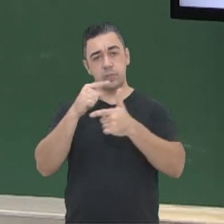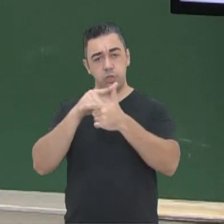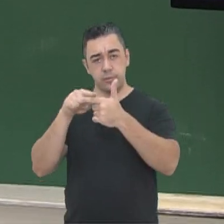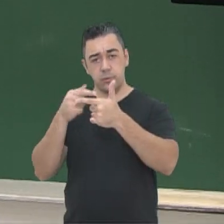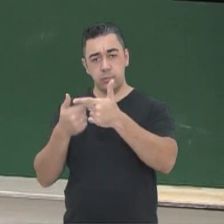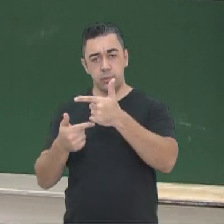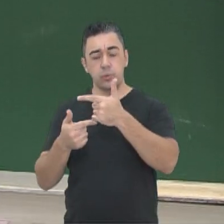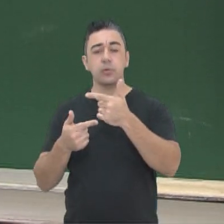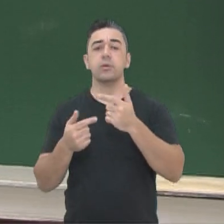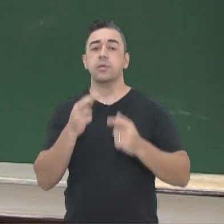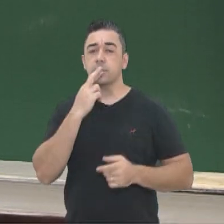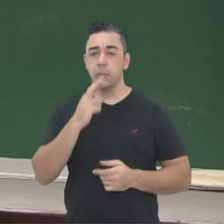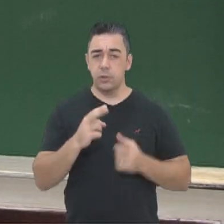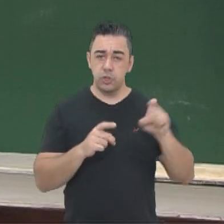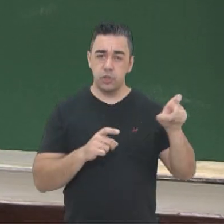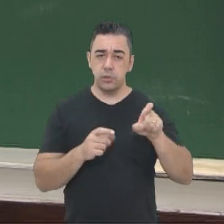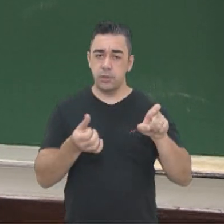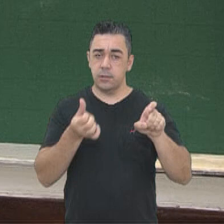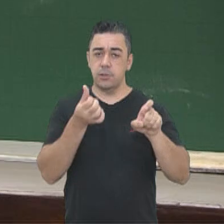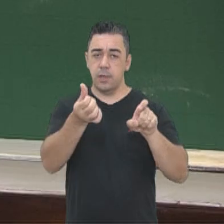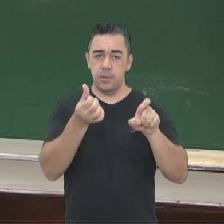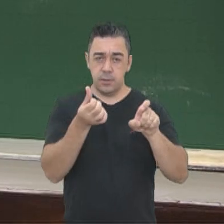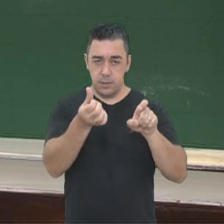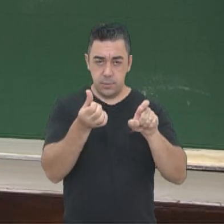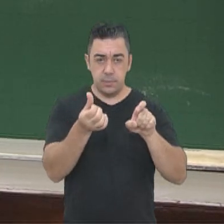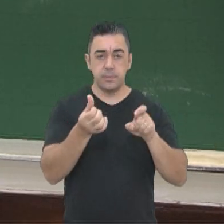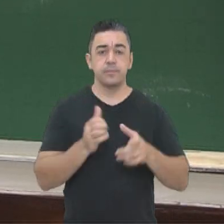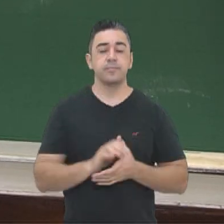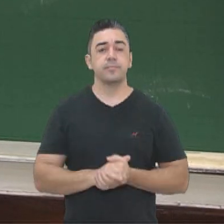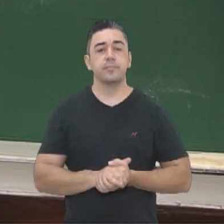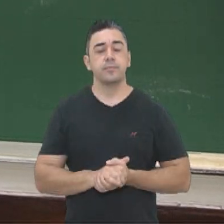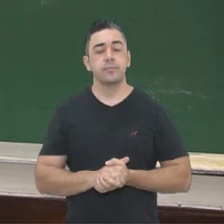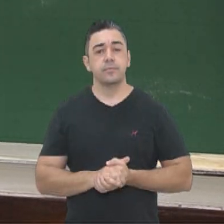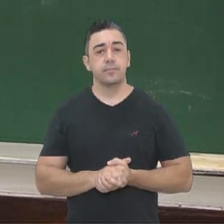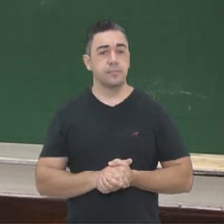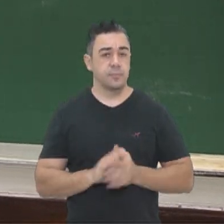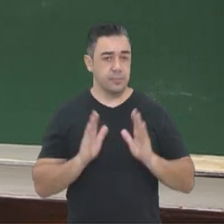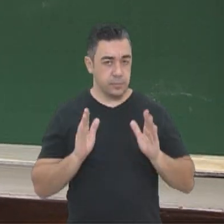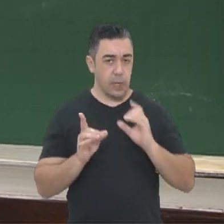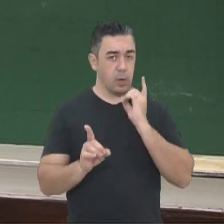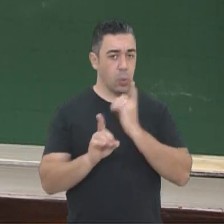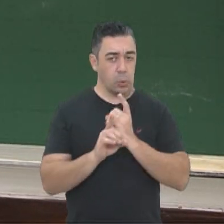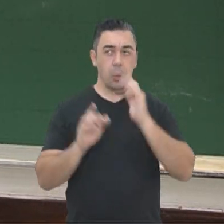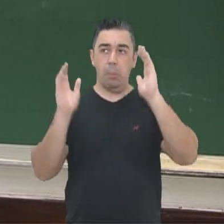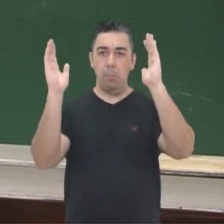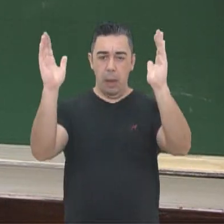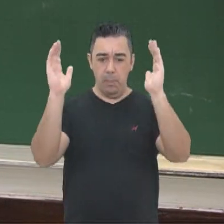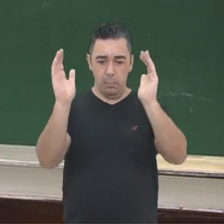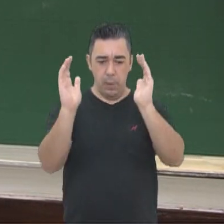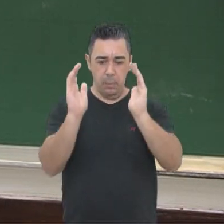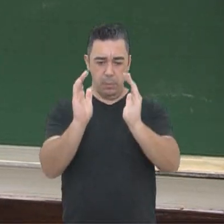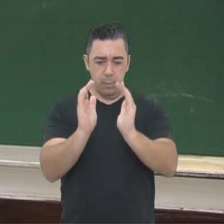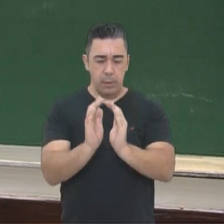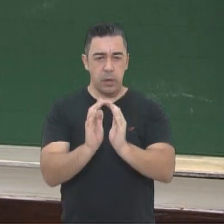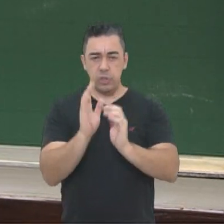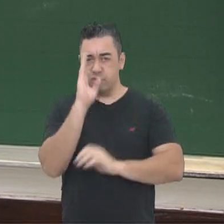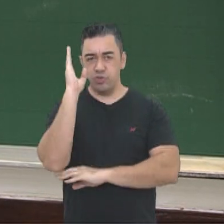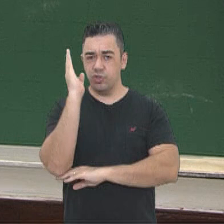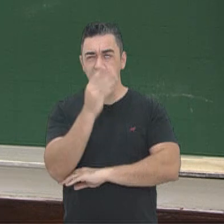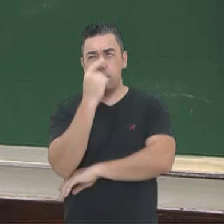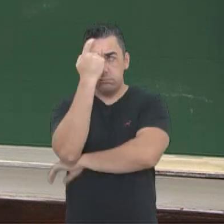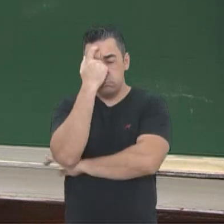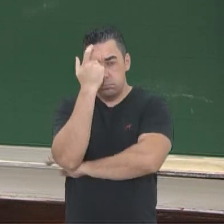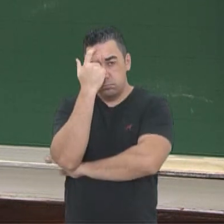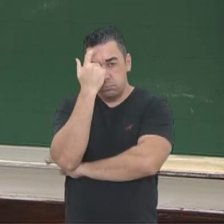por 2, que vai dar 6, tá? Aqui a gente fez em muitos passos o que a gente poderia ter feito aqui só